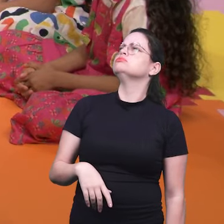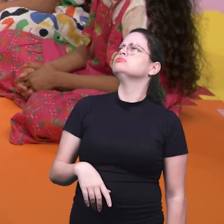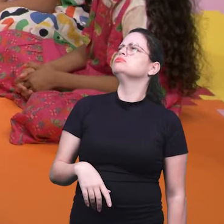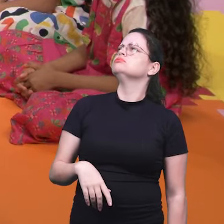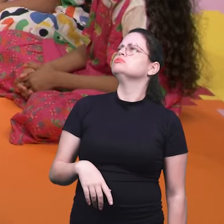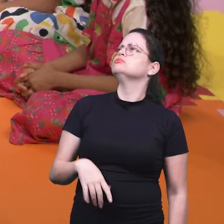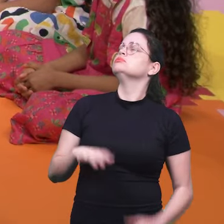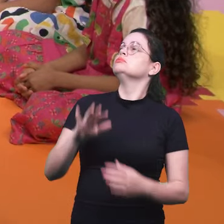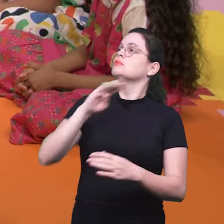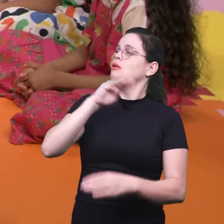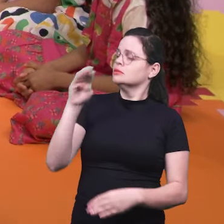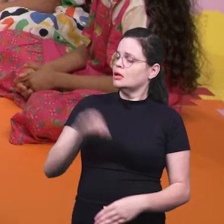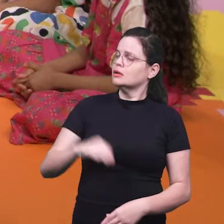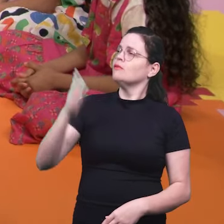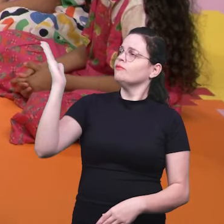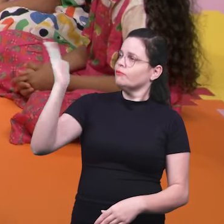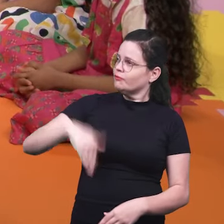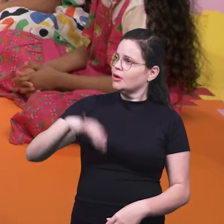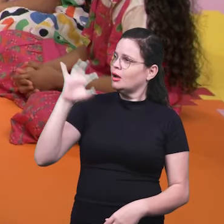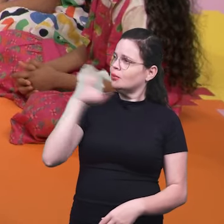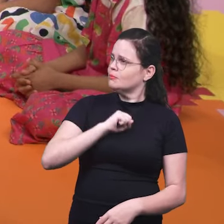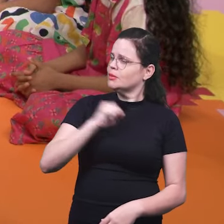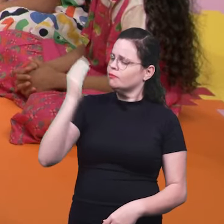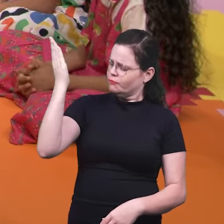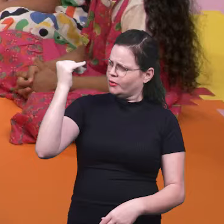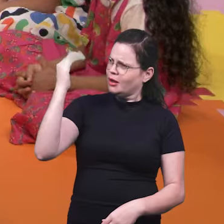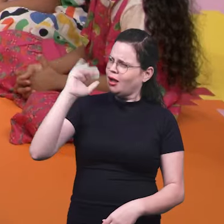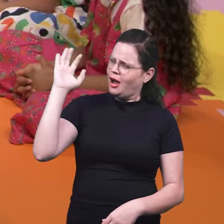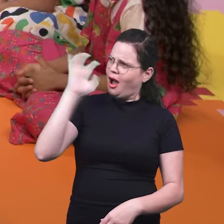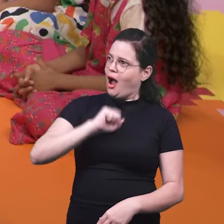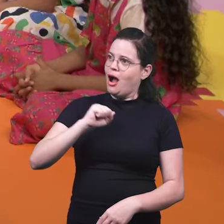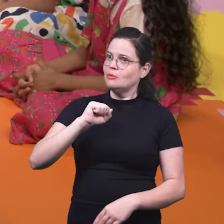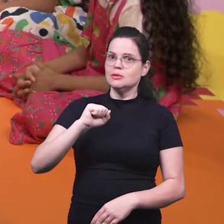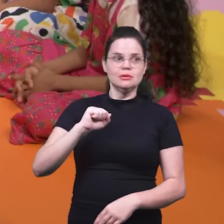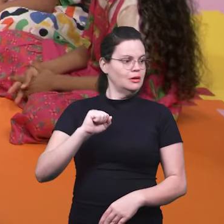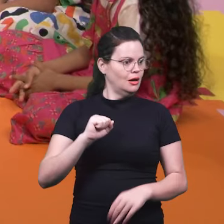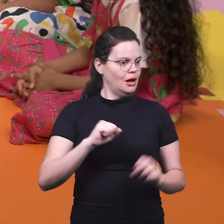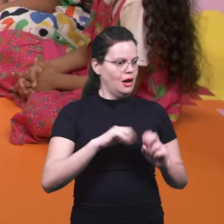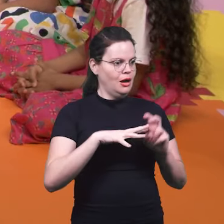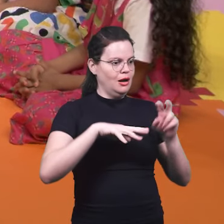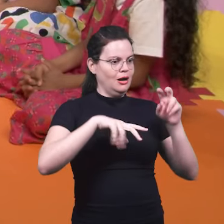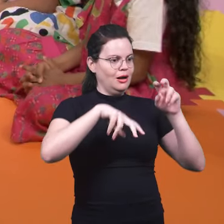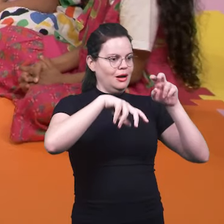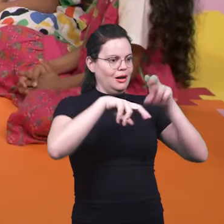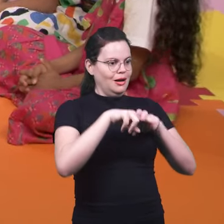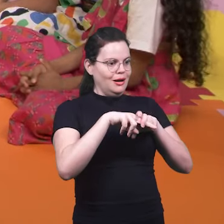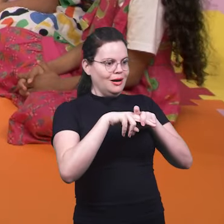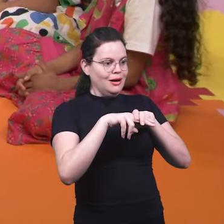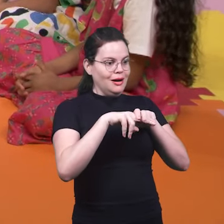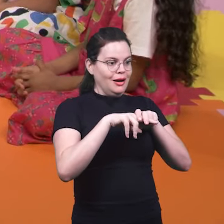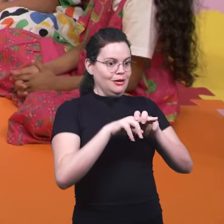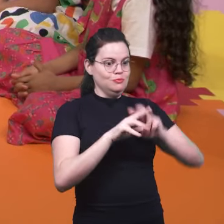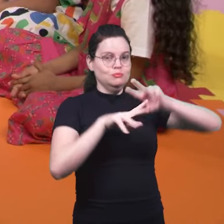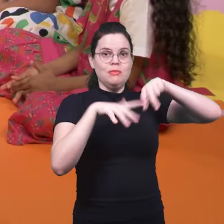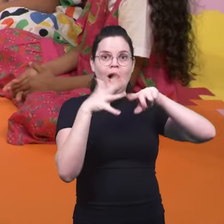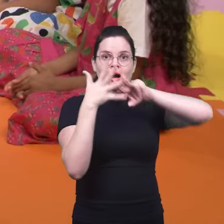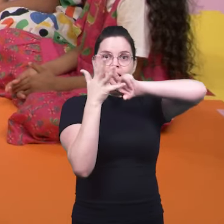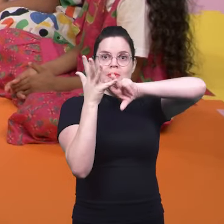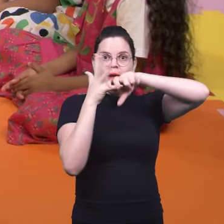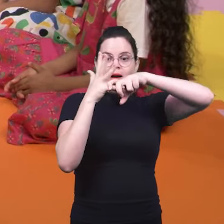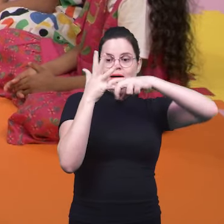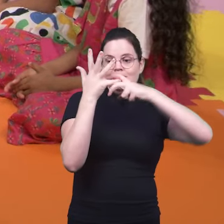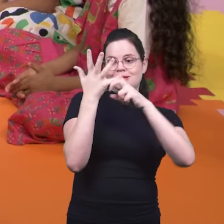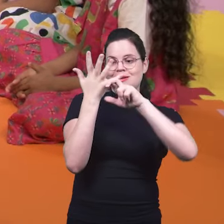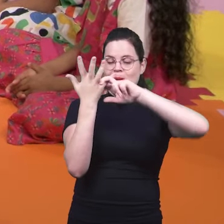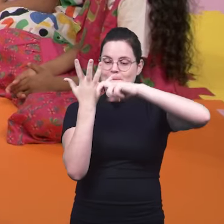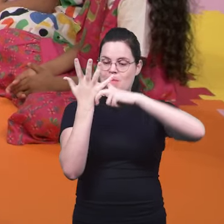cima e ele falou Zaqueu desce depressa porque hoje eu vou entrar na sua casa